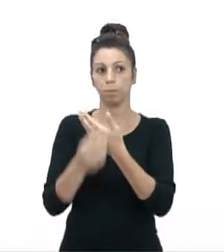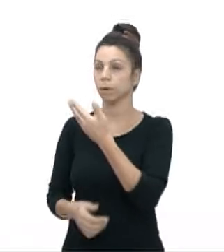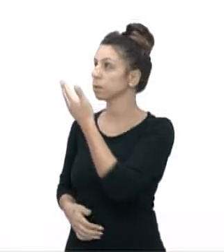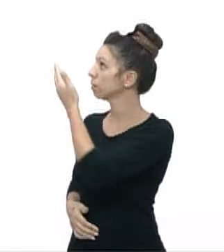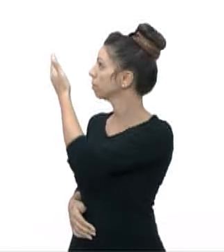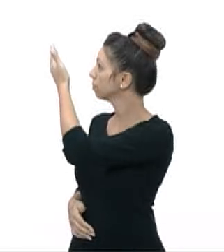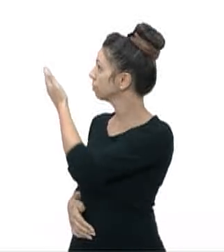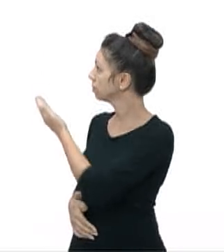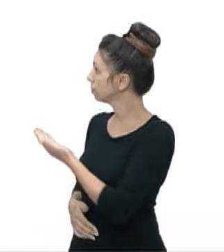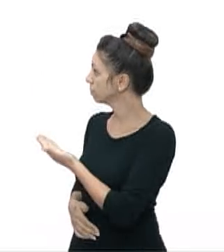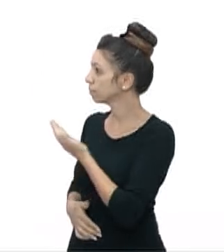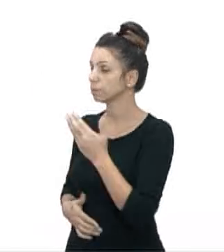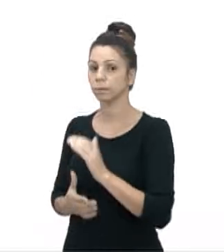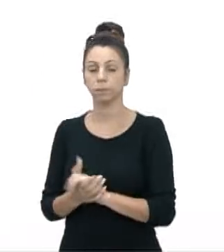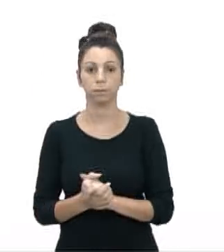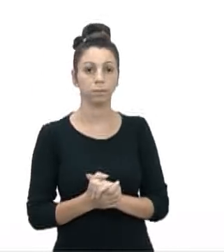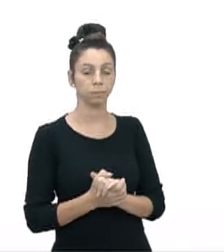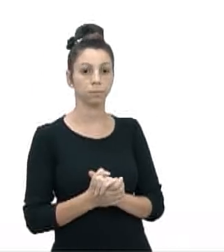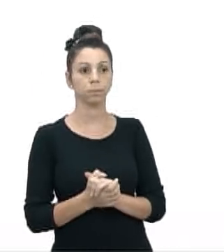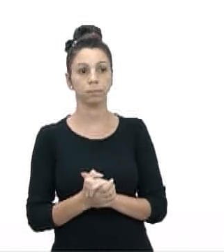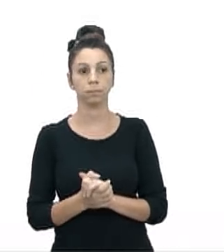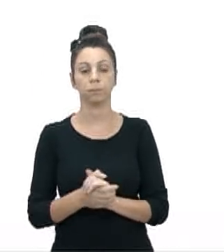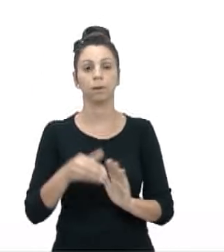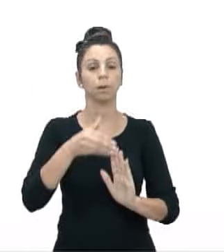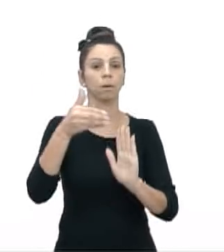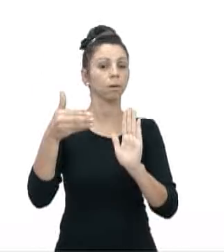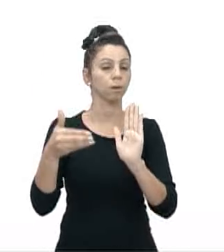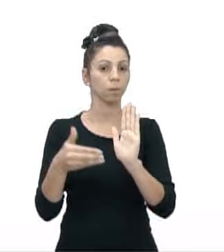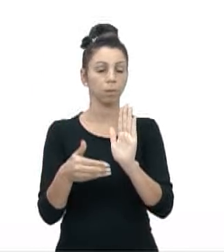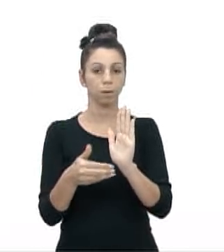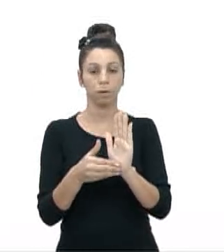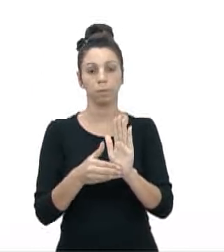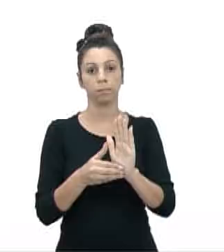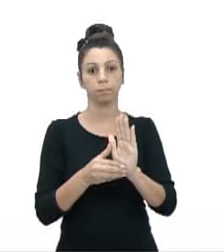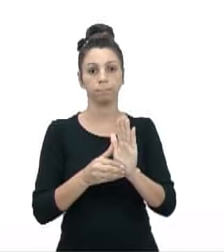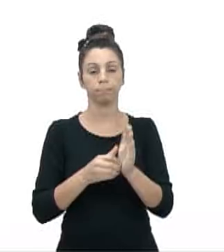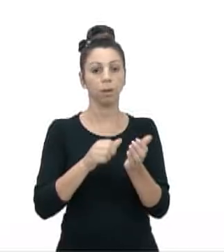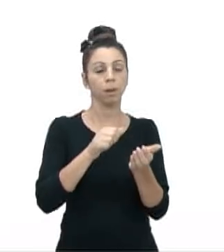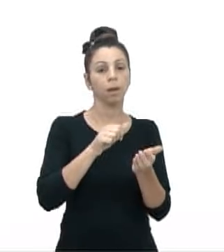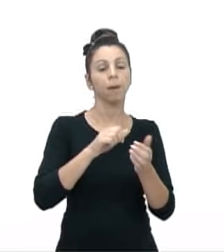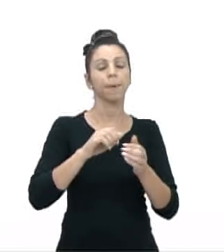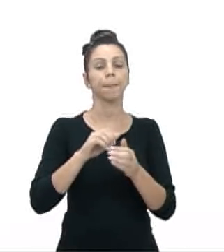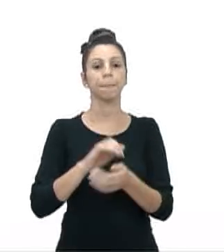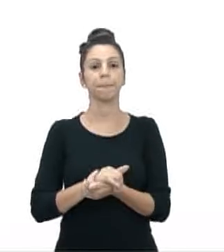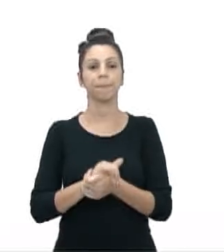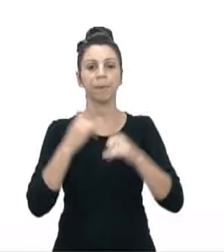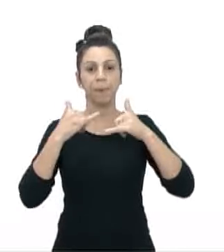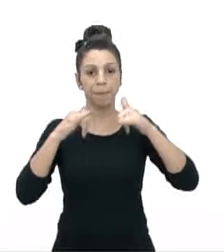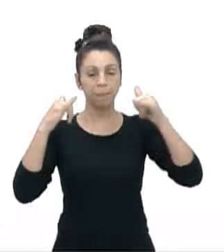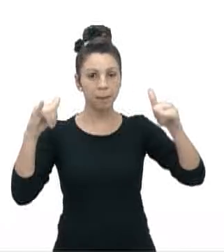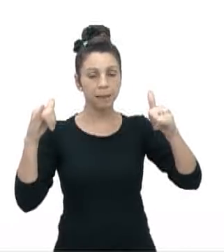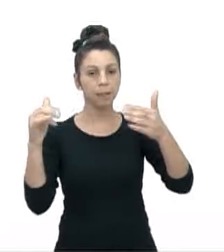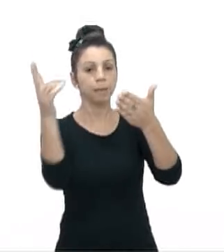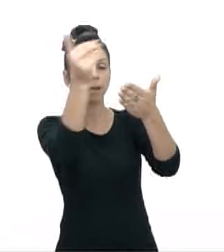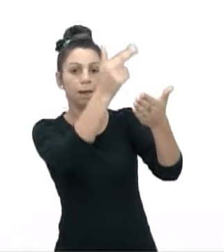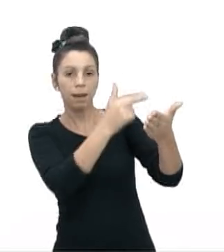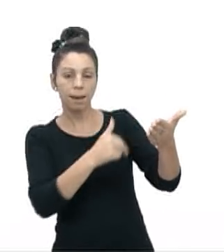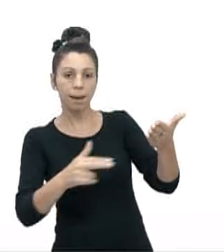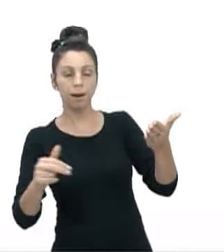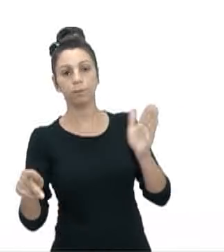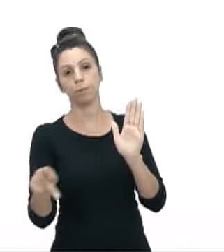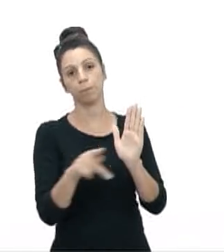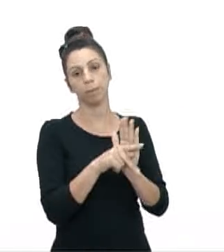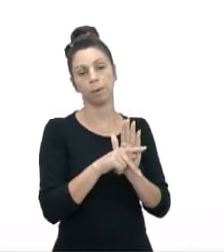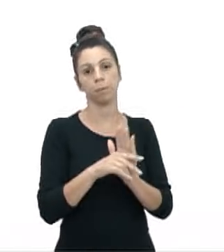4x4 cores. O produto pode ser totalmente personalizado com a mensagem e arte do cliente. Confira abaixo uma lista